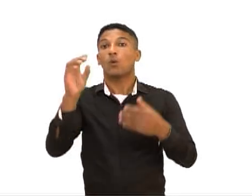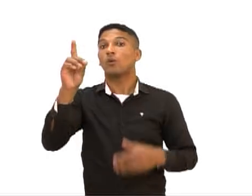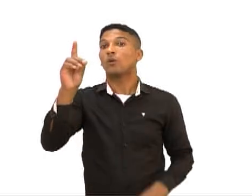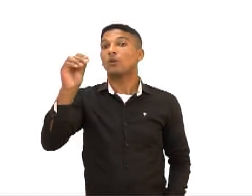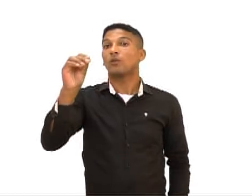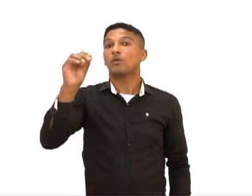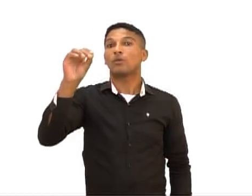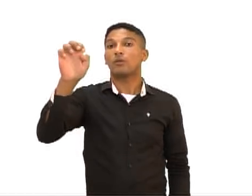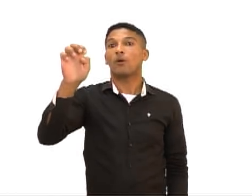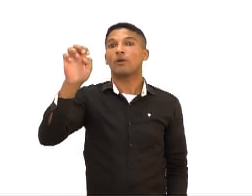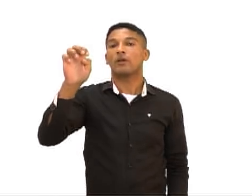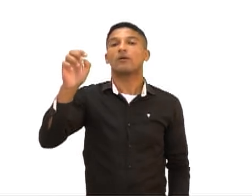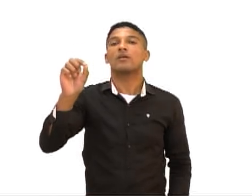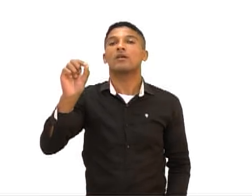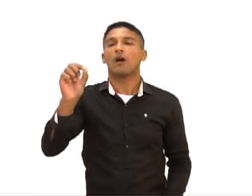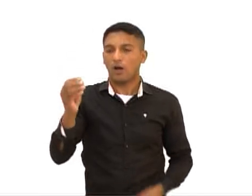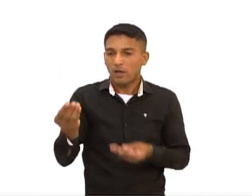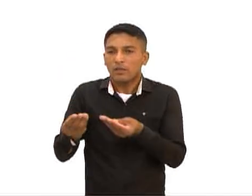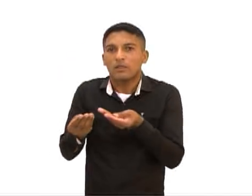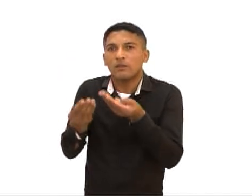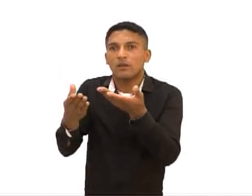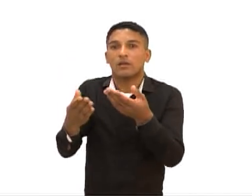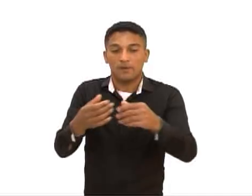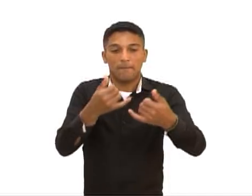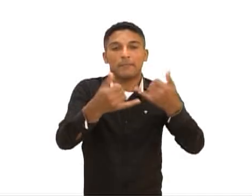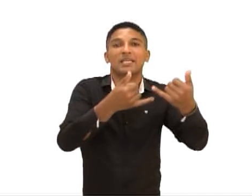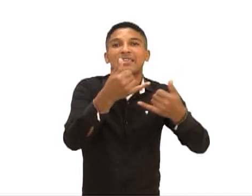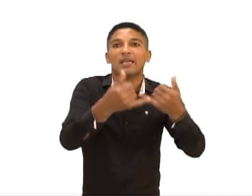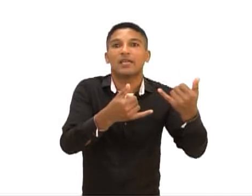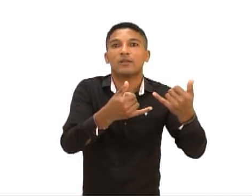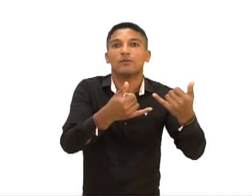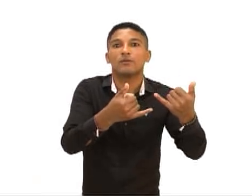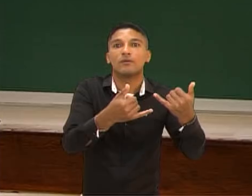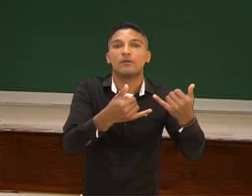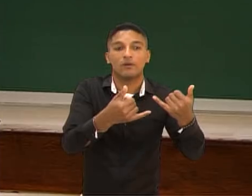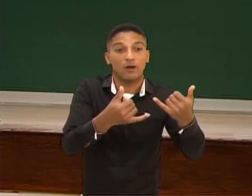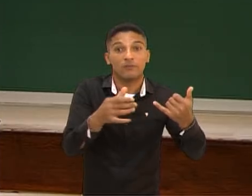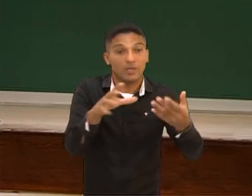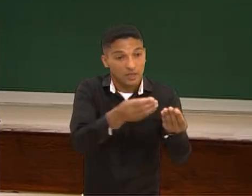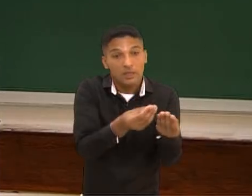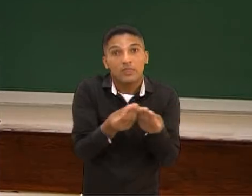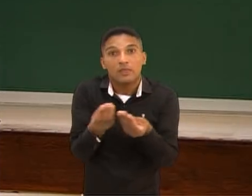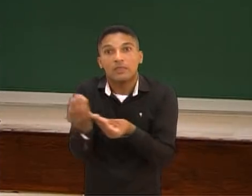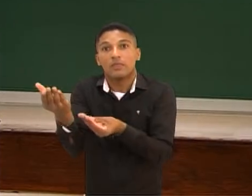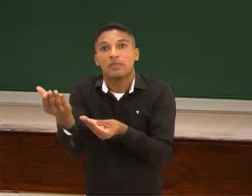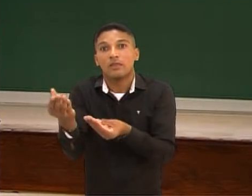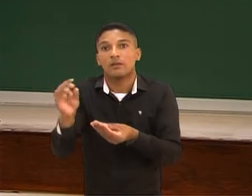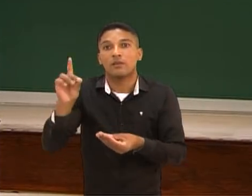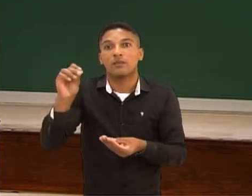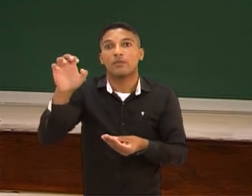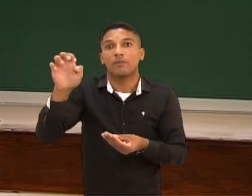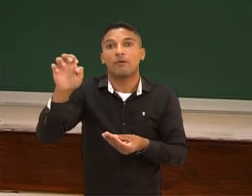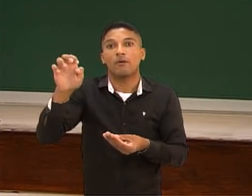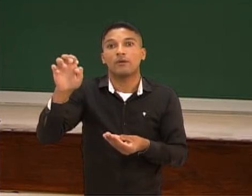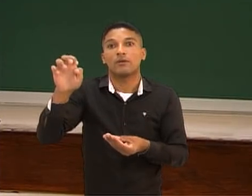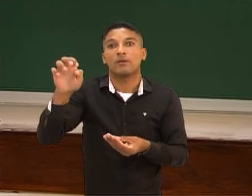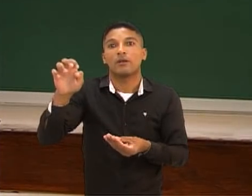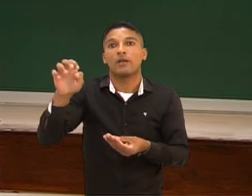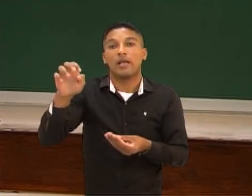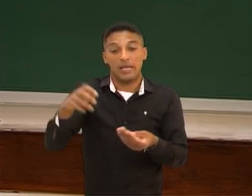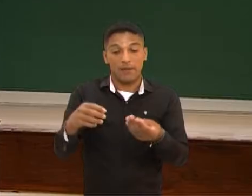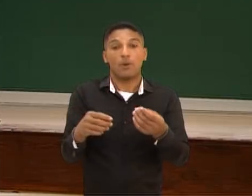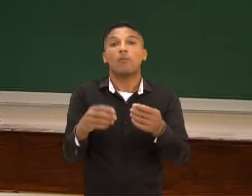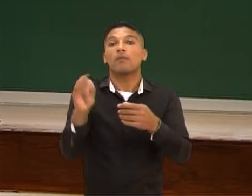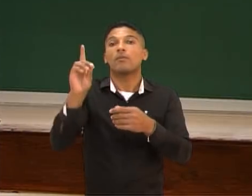propõe a doação, doe seu brinquedo na tenda, ele está tentando expressar um conselho,